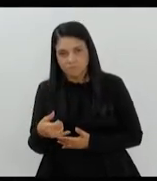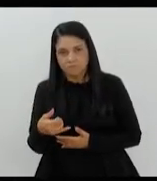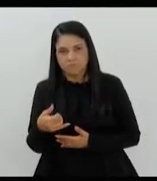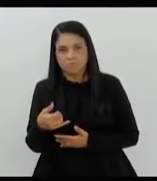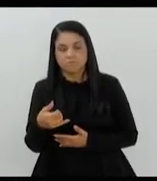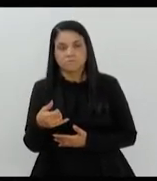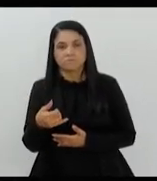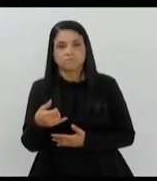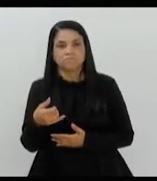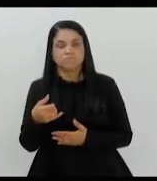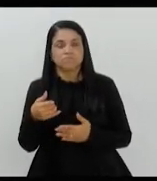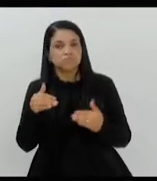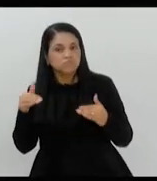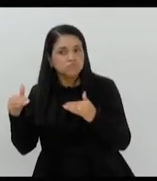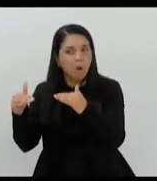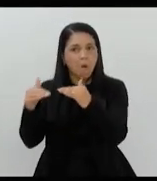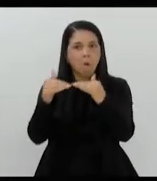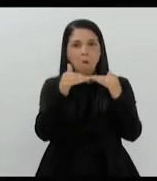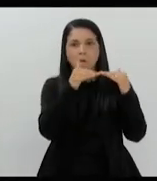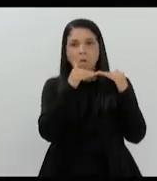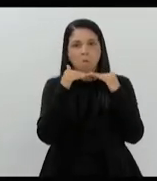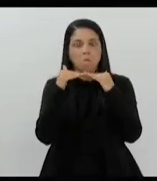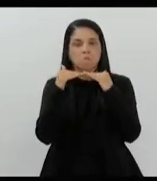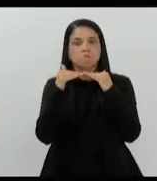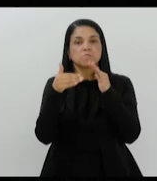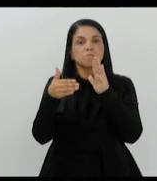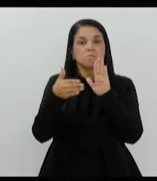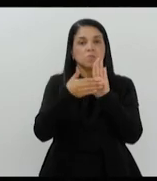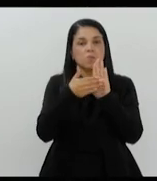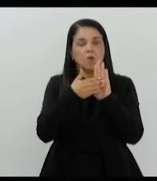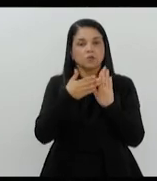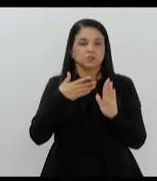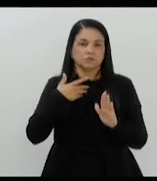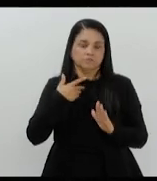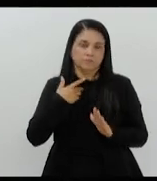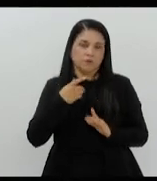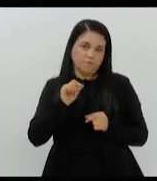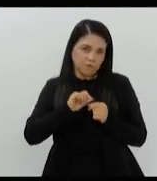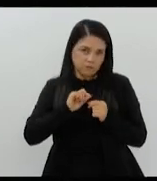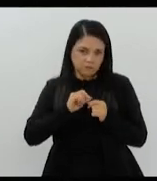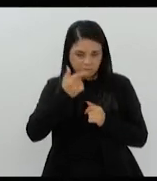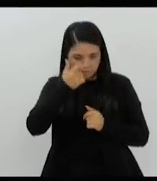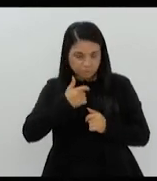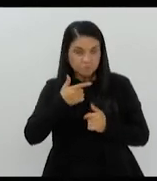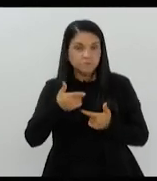por unanimidade, uma proposta que fiz para auditar